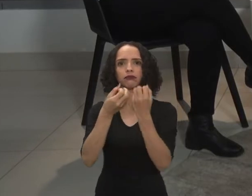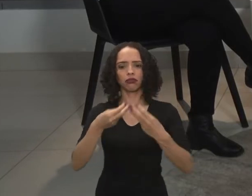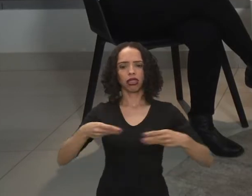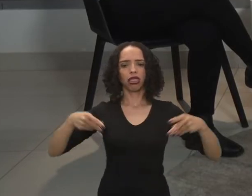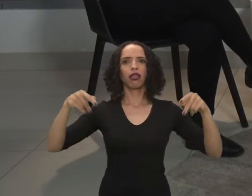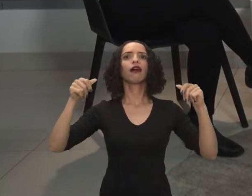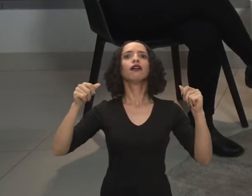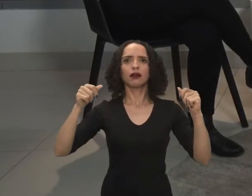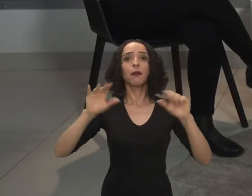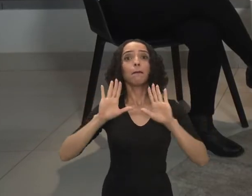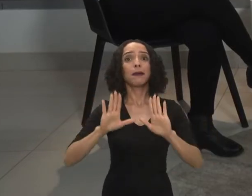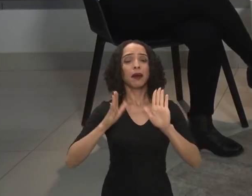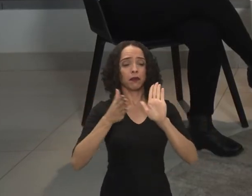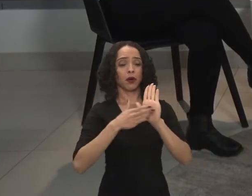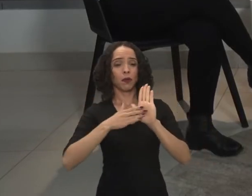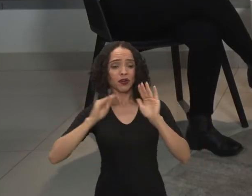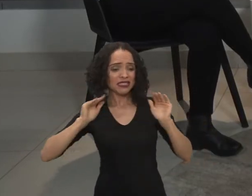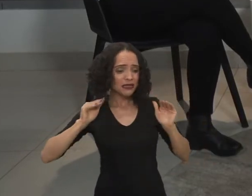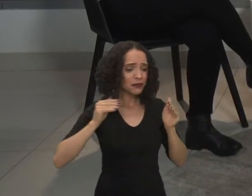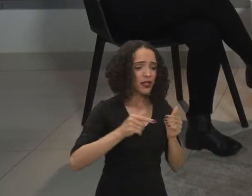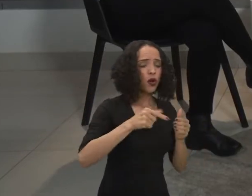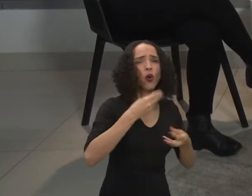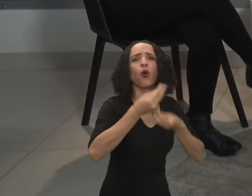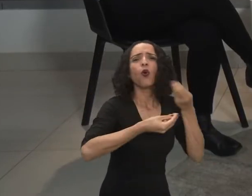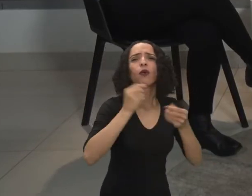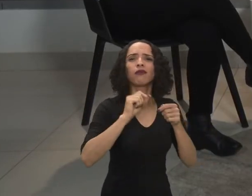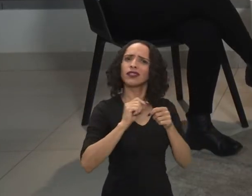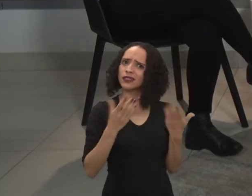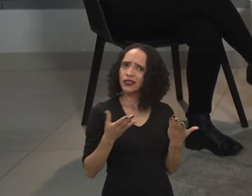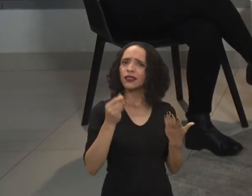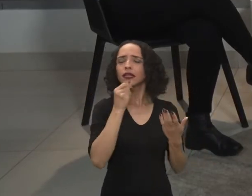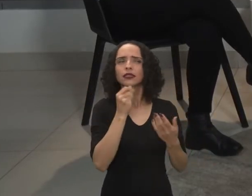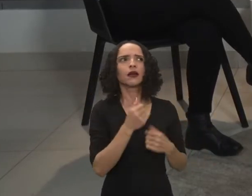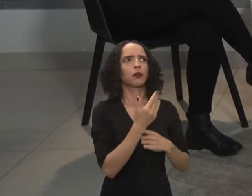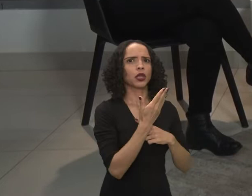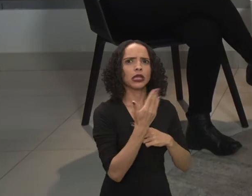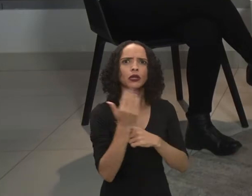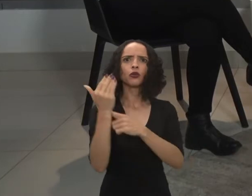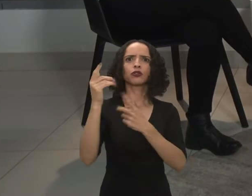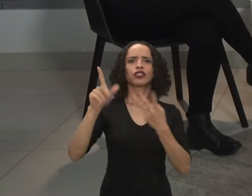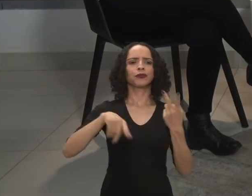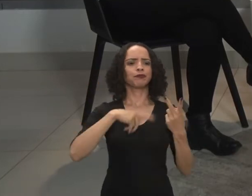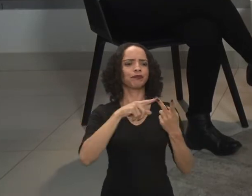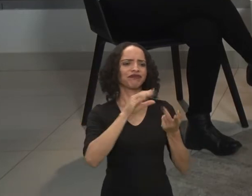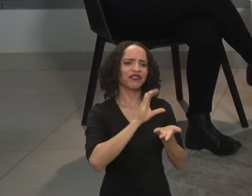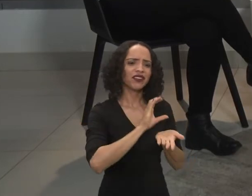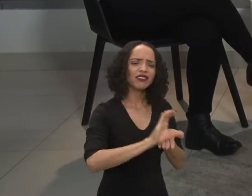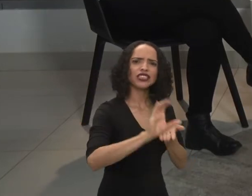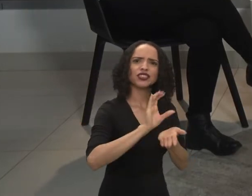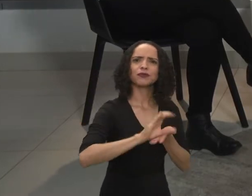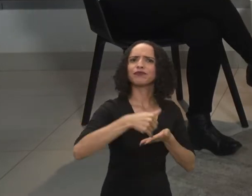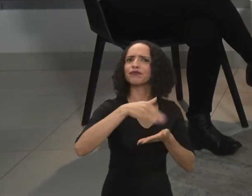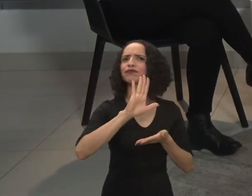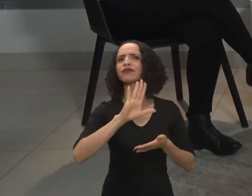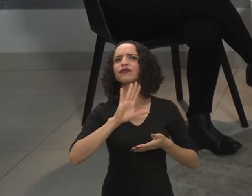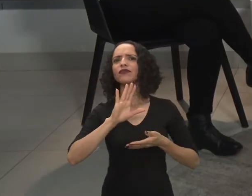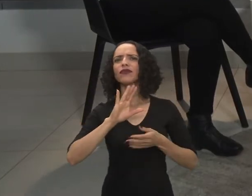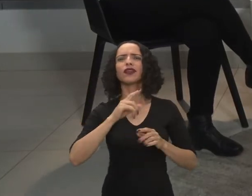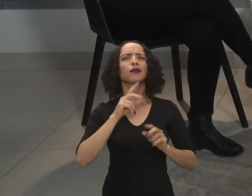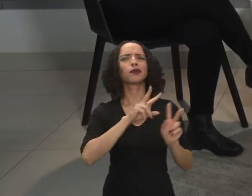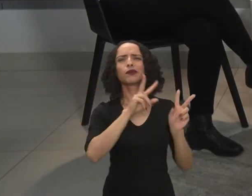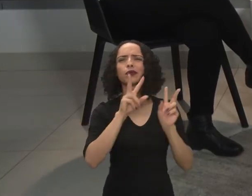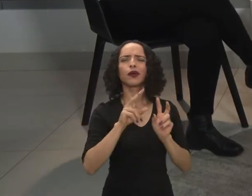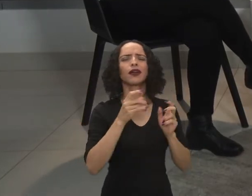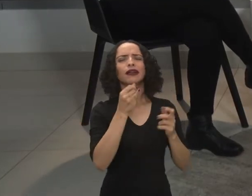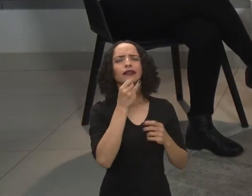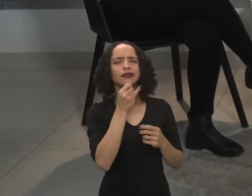né, as propostas específicas, né, como fazer isso com tecnologia, com investimento em pessoal, o que a senhora acha disso?